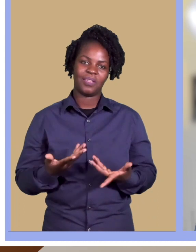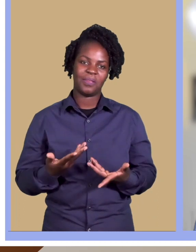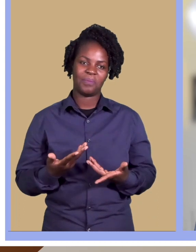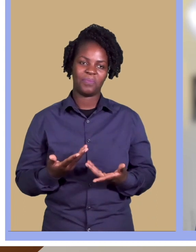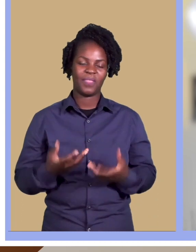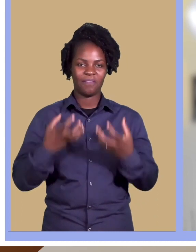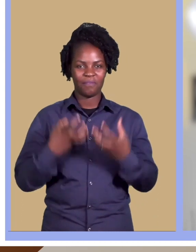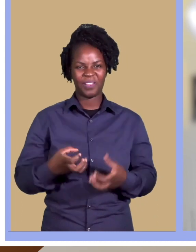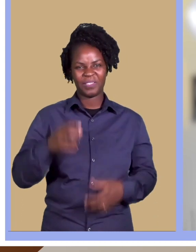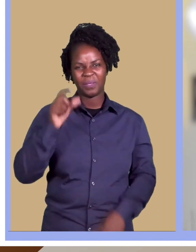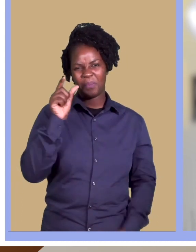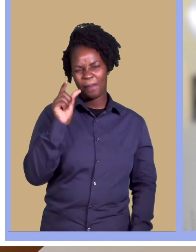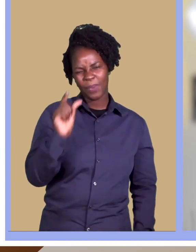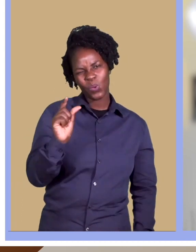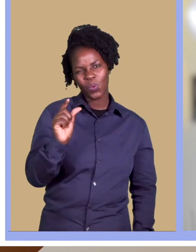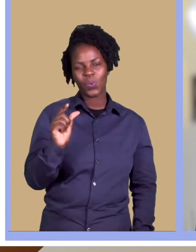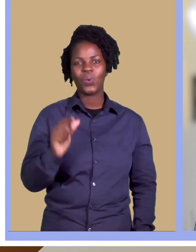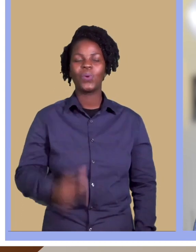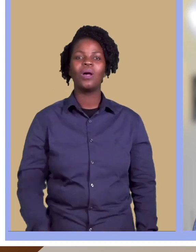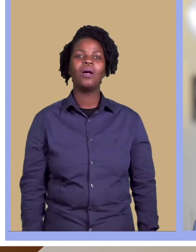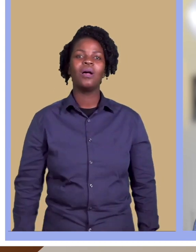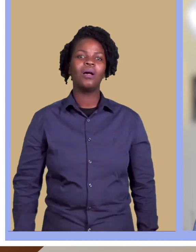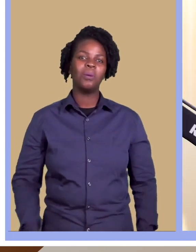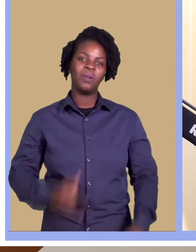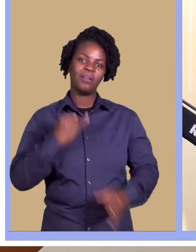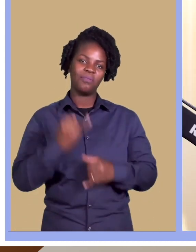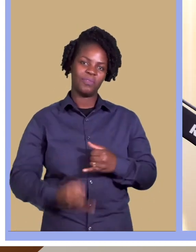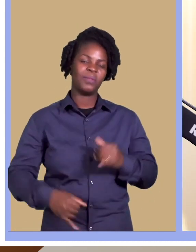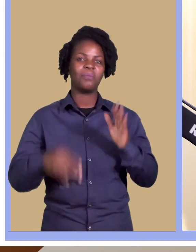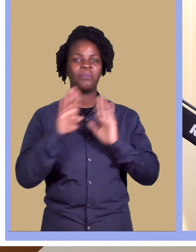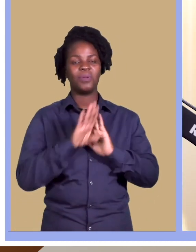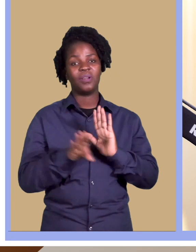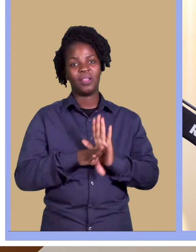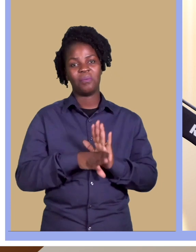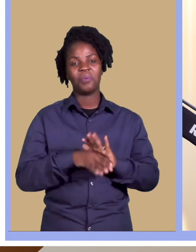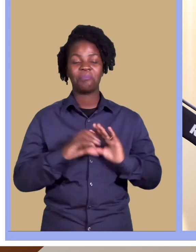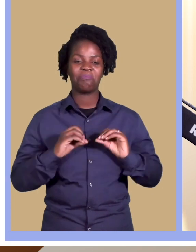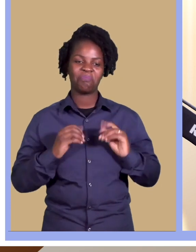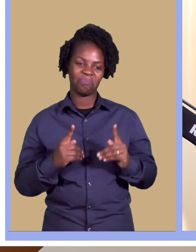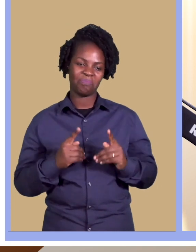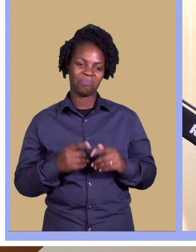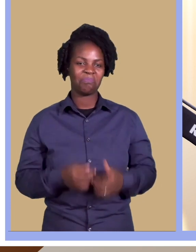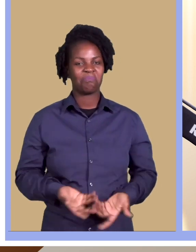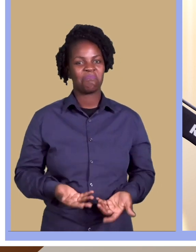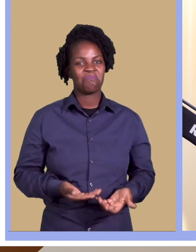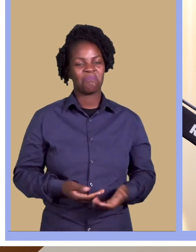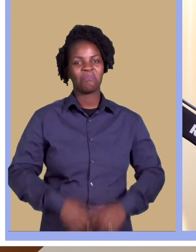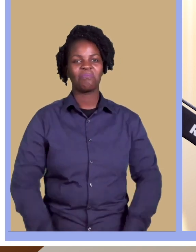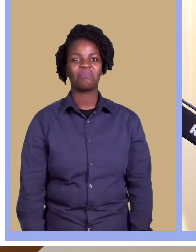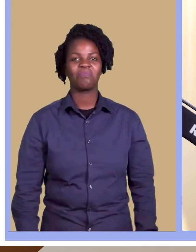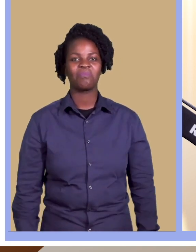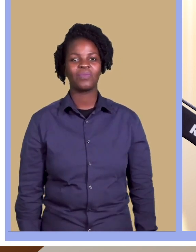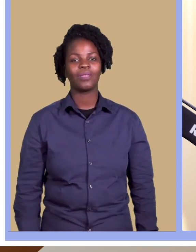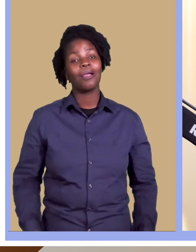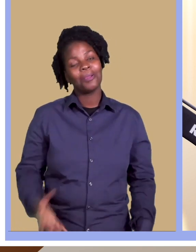podcast. Bom, últimas considerações. Olha, Bata, muito obrigado por ter me convidado. Eu também fico feliz por